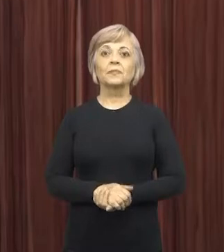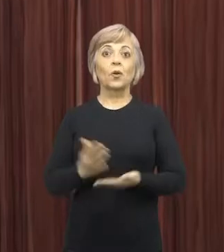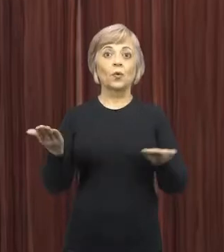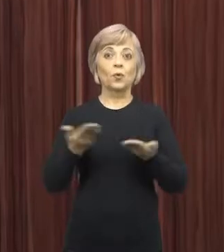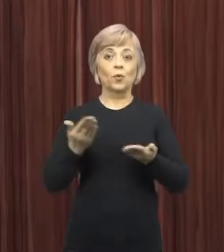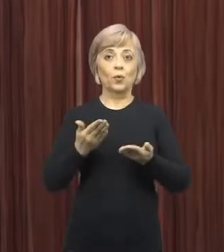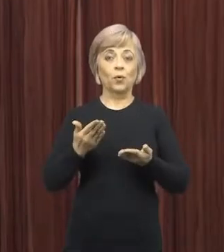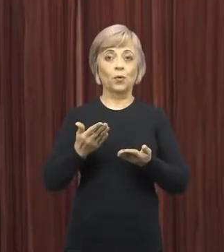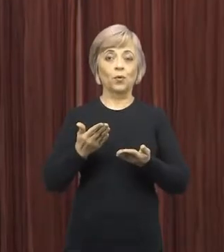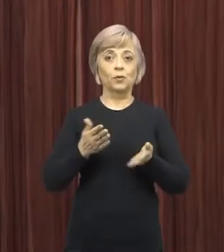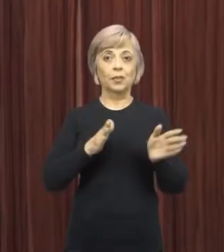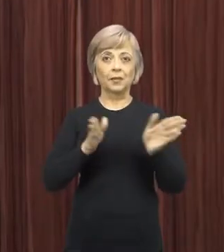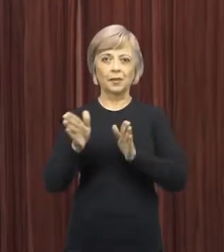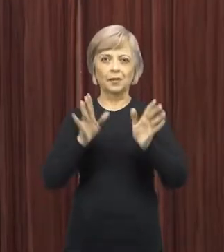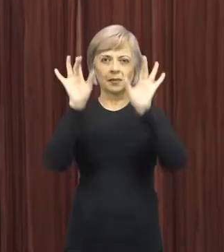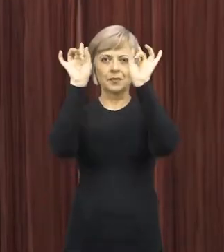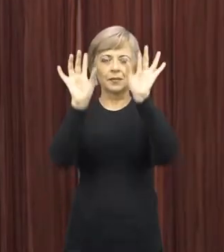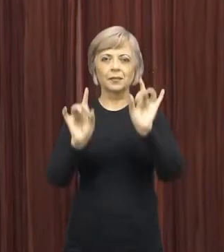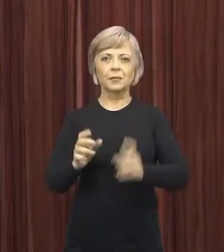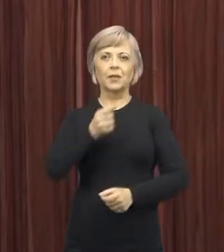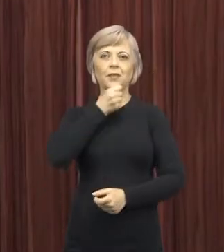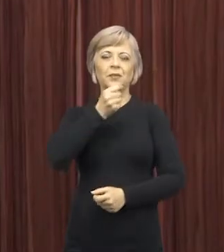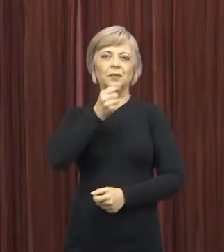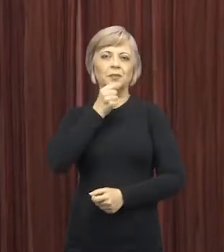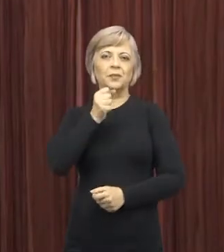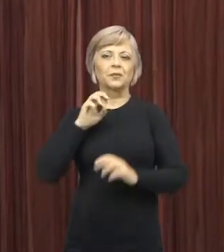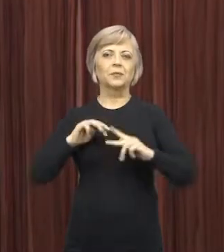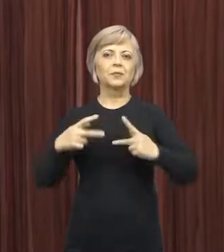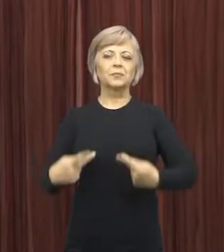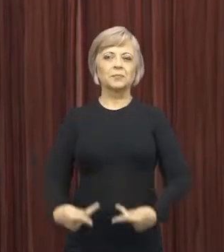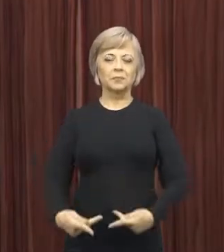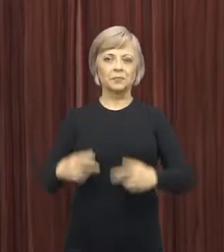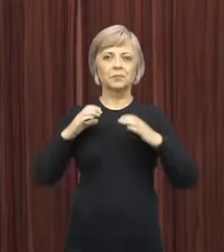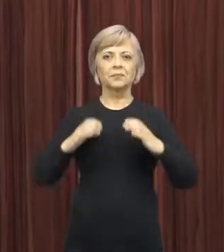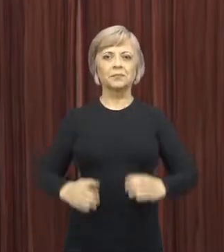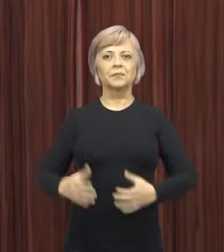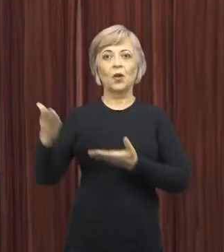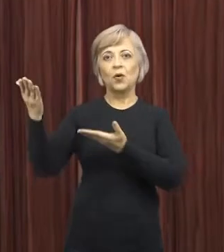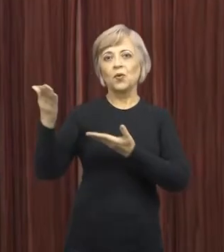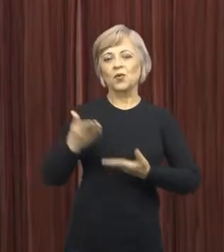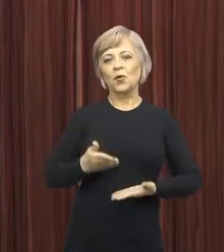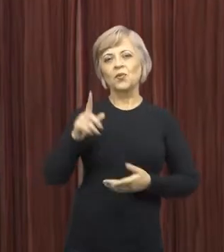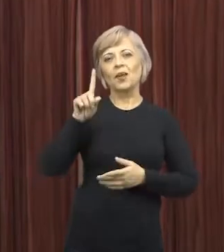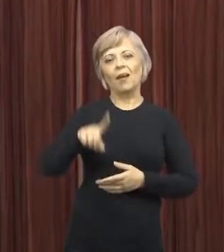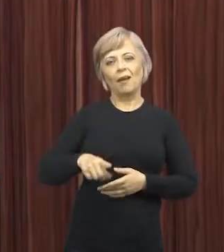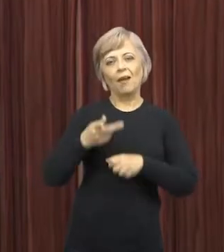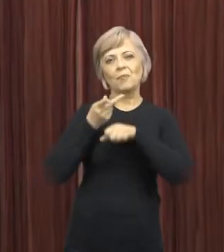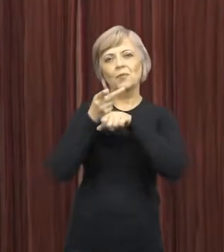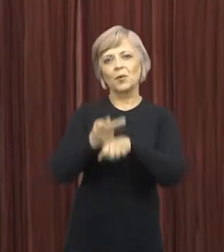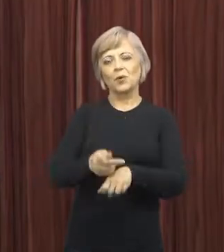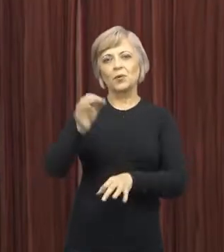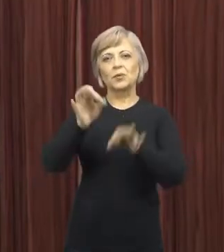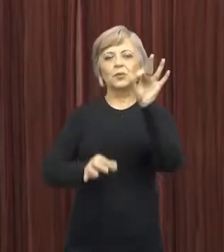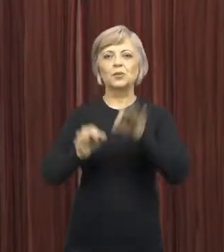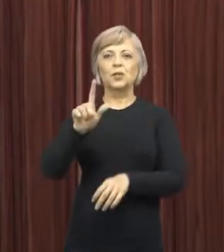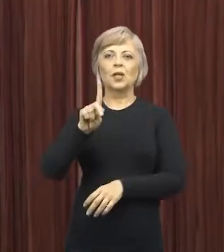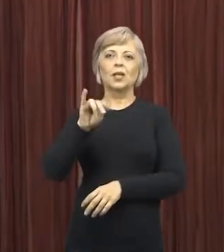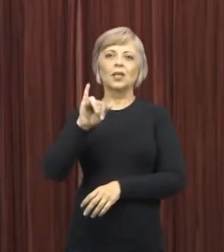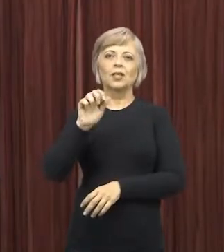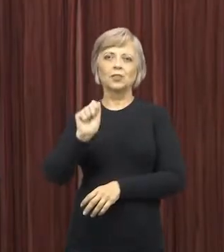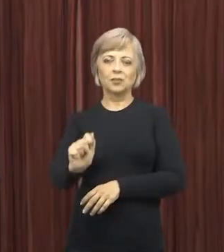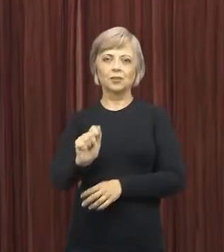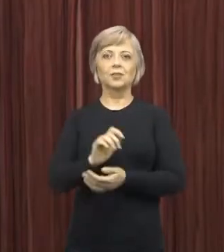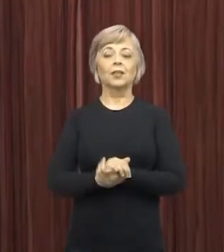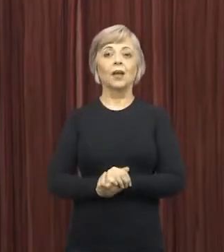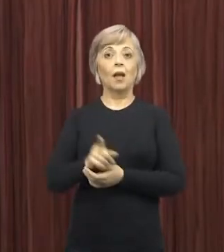Hoje, na nossa série especial de entrevistas do MP Cidadão, a nossa convidada é a Procuradora de Justiça Lígia Portes. Ela